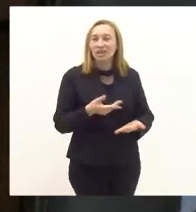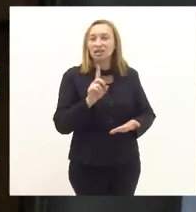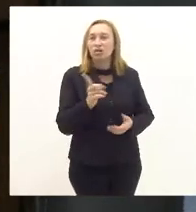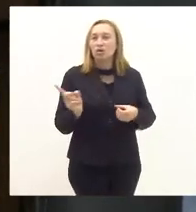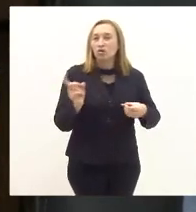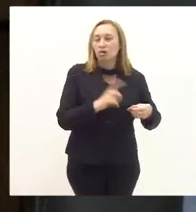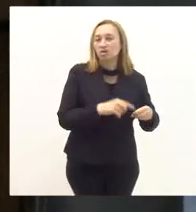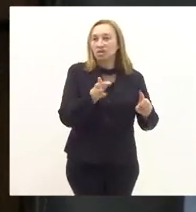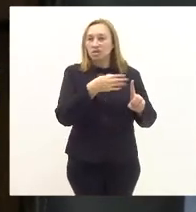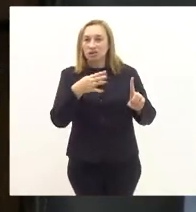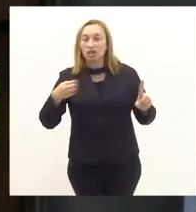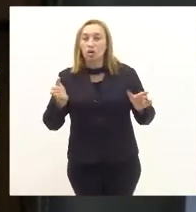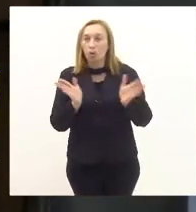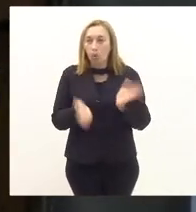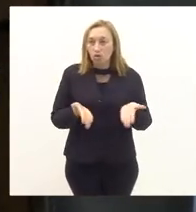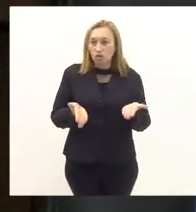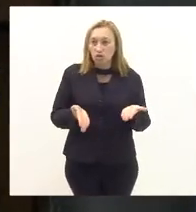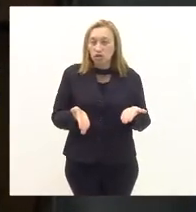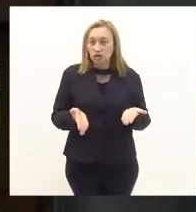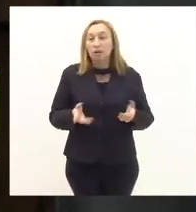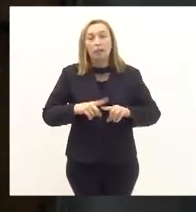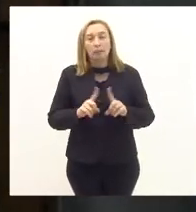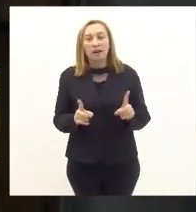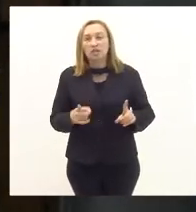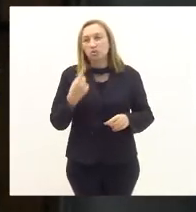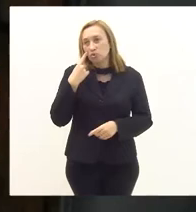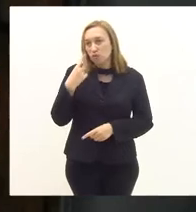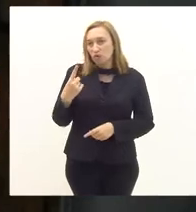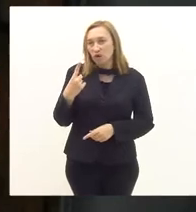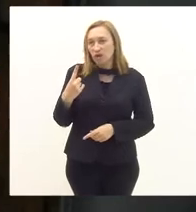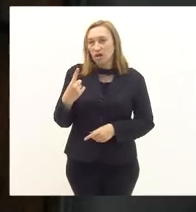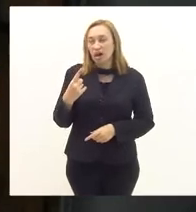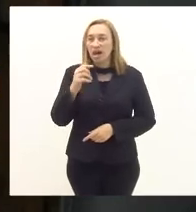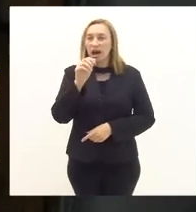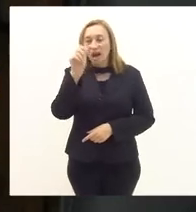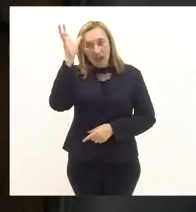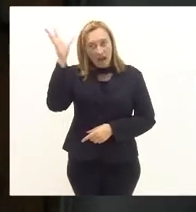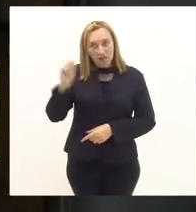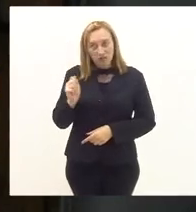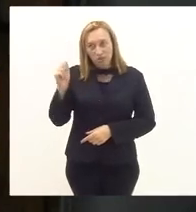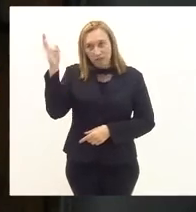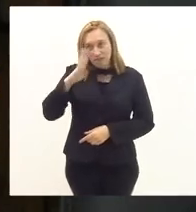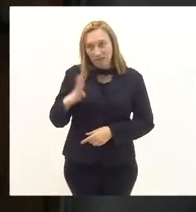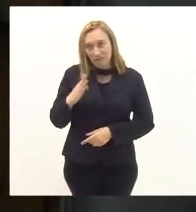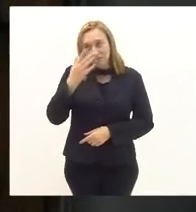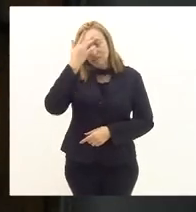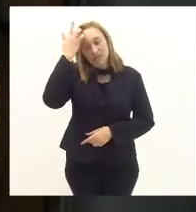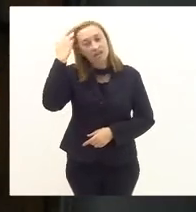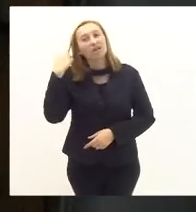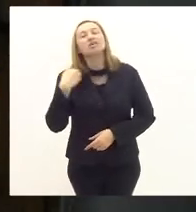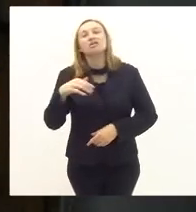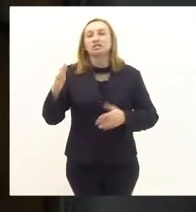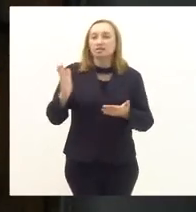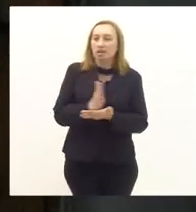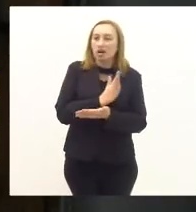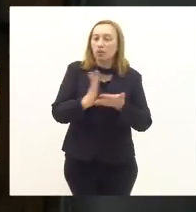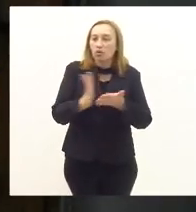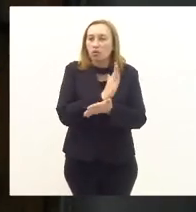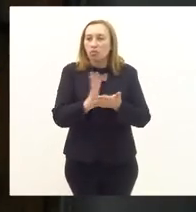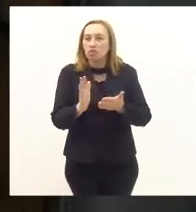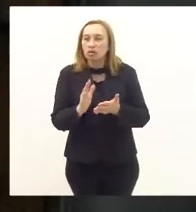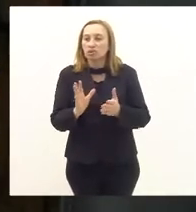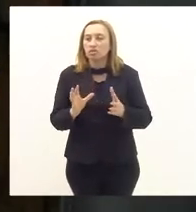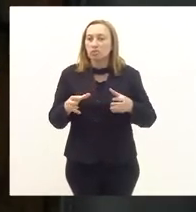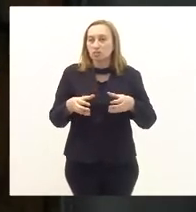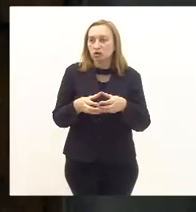voltado ao LGBT hoje, mas quando a gente vê a questão afro-brasileira. Então, existem algumas organizações que vêm e